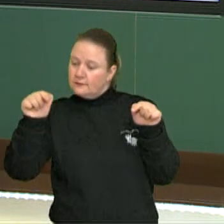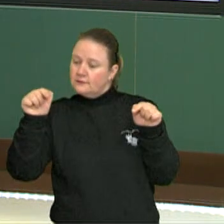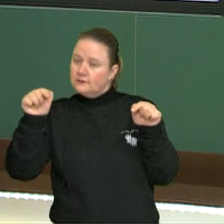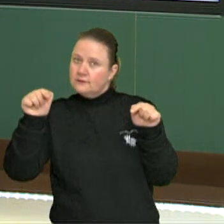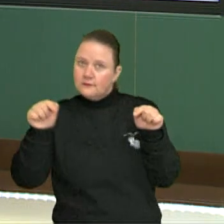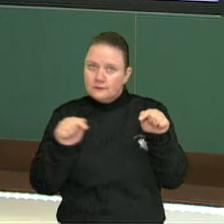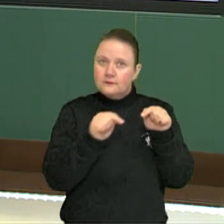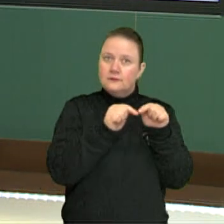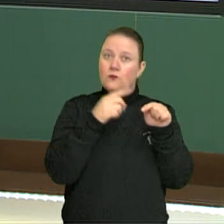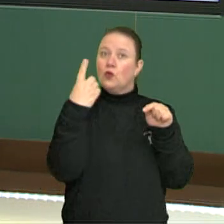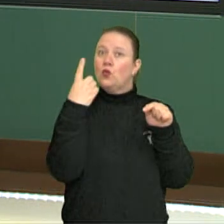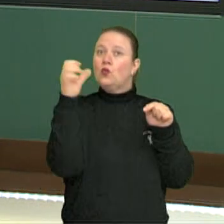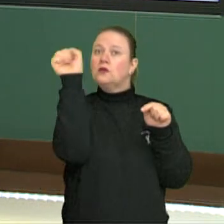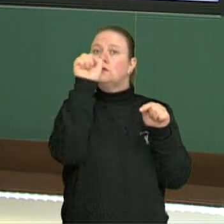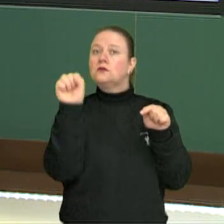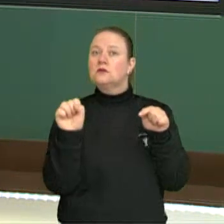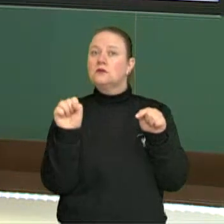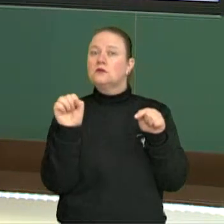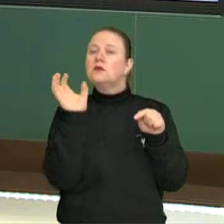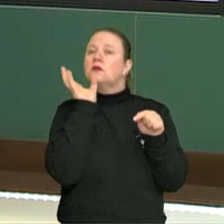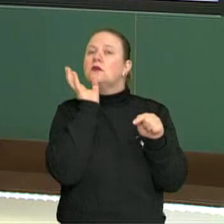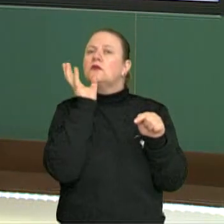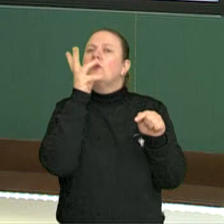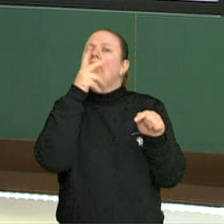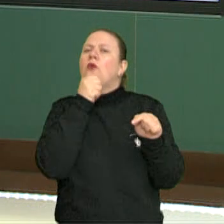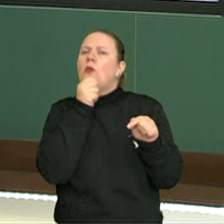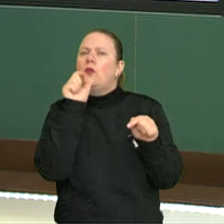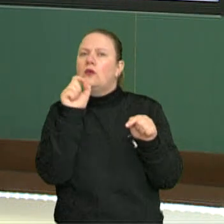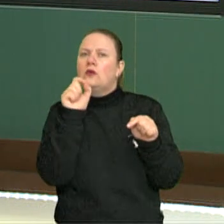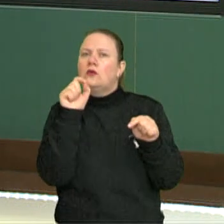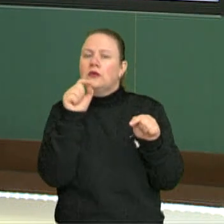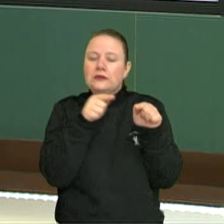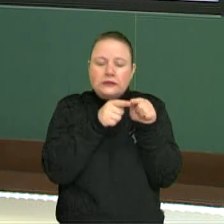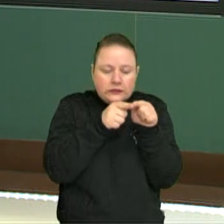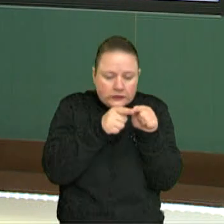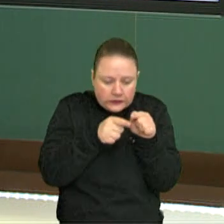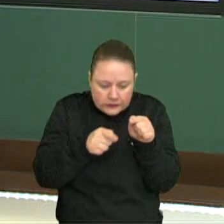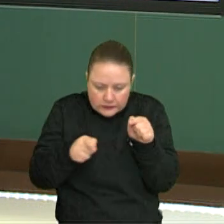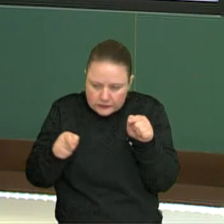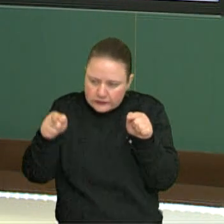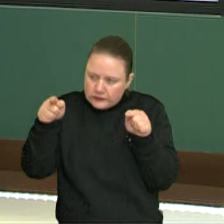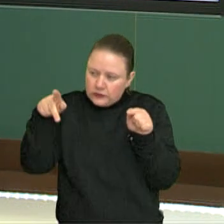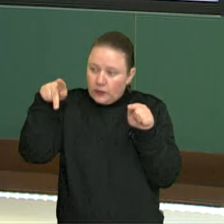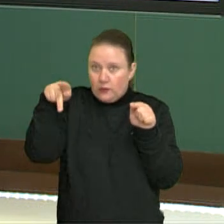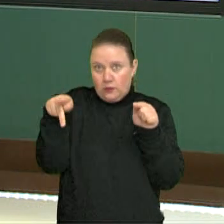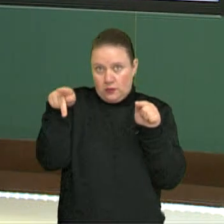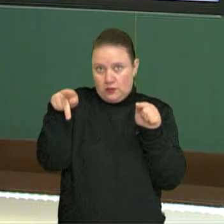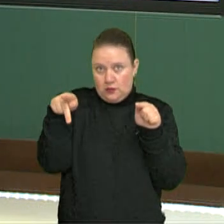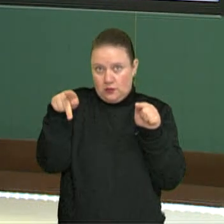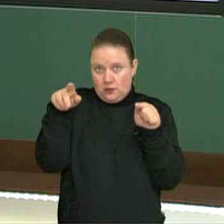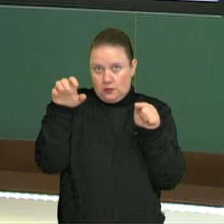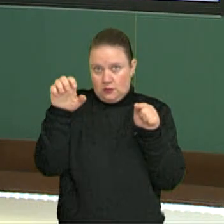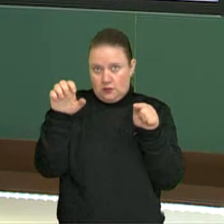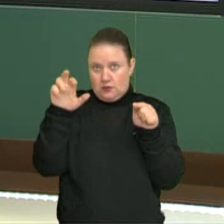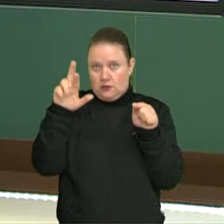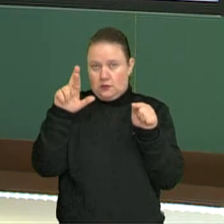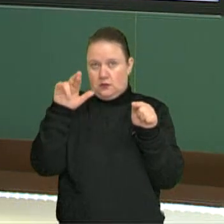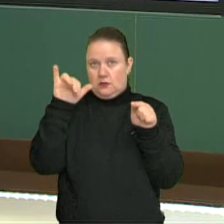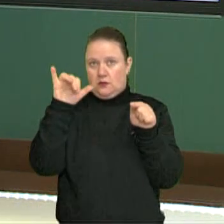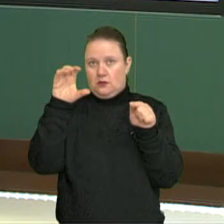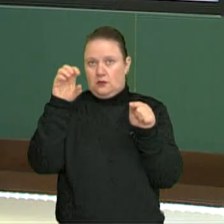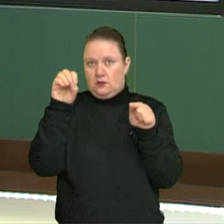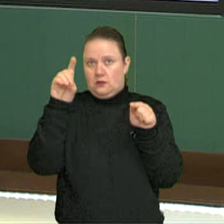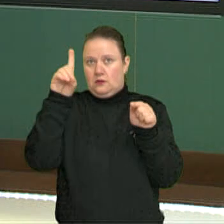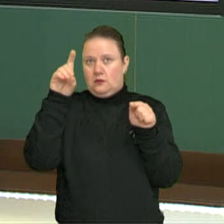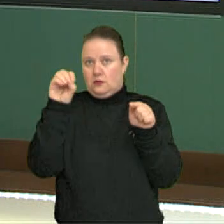outro segundo. Então, ele demora esse tempo, ou seja, esse período de oscilação, para ele poder marcar a